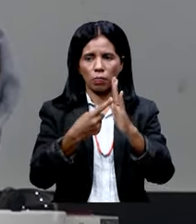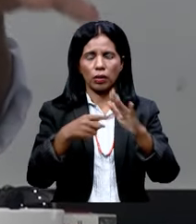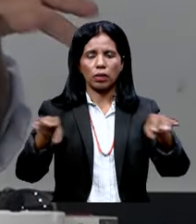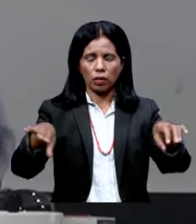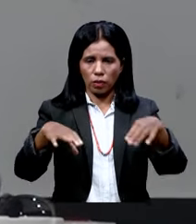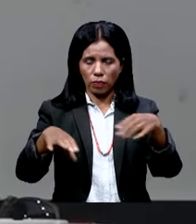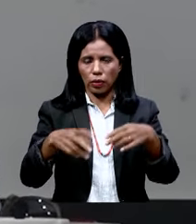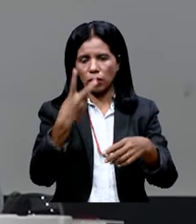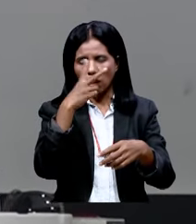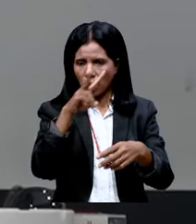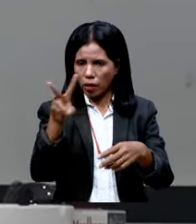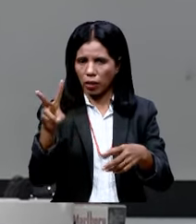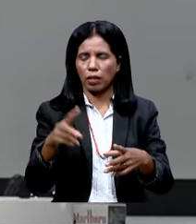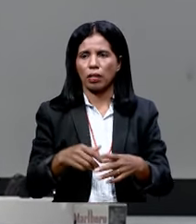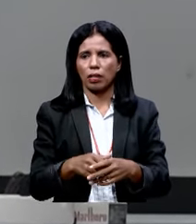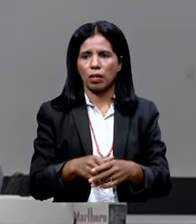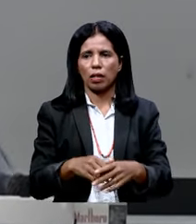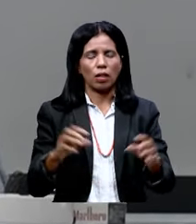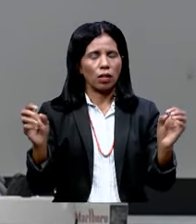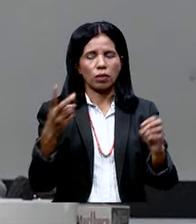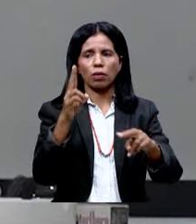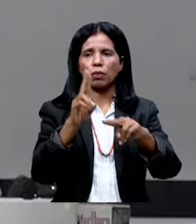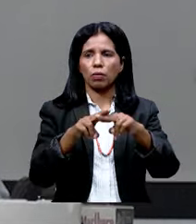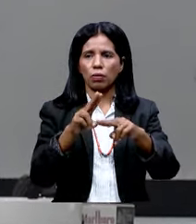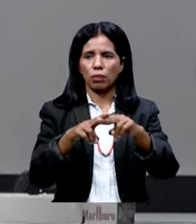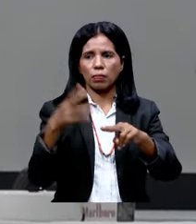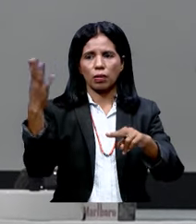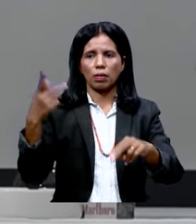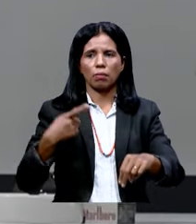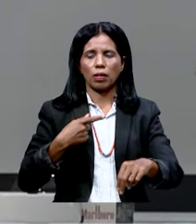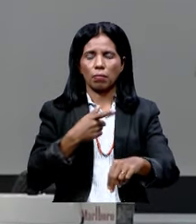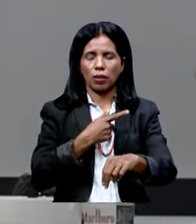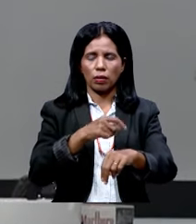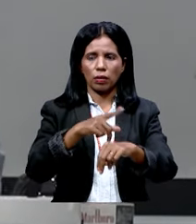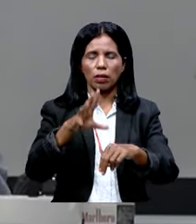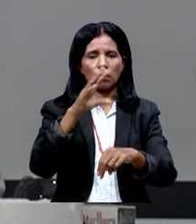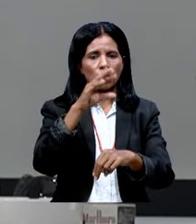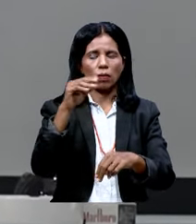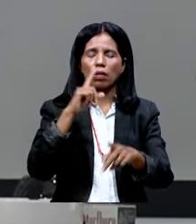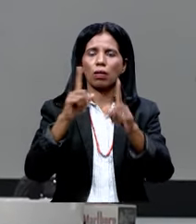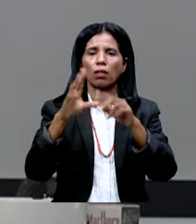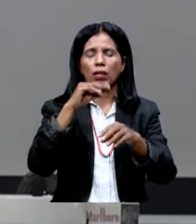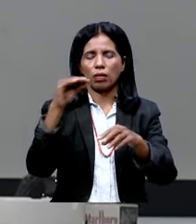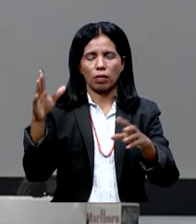ona, are. Nós, do leite e Parlamento Nacional, blá, blá, blá.